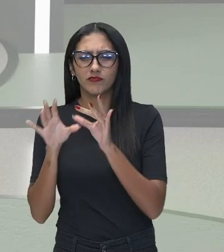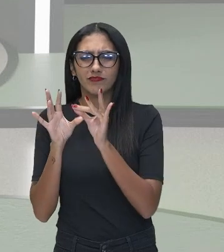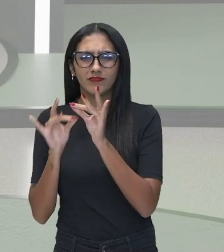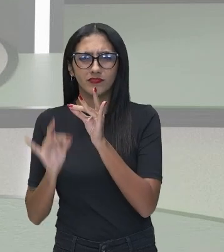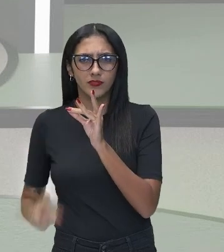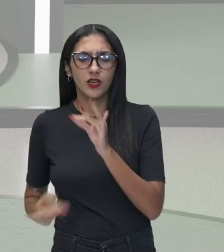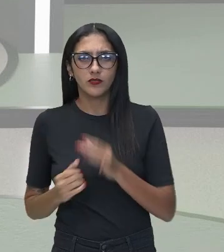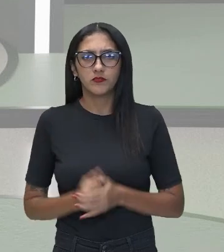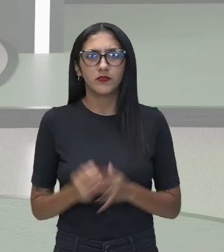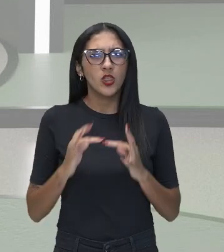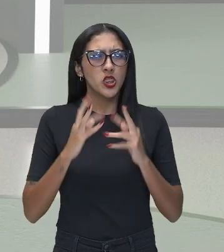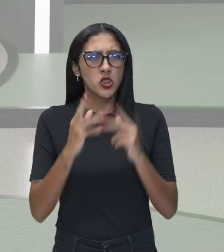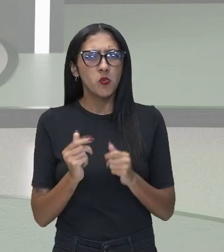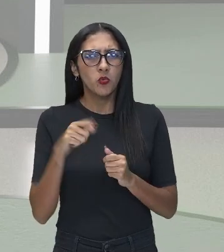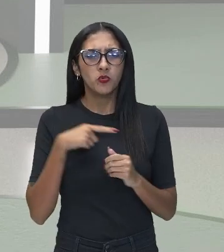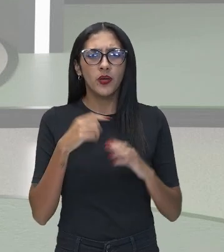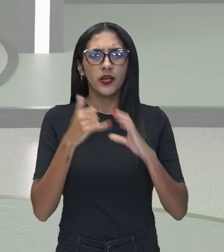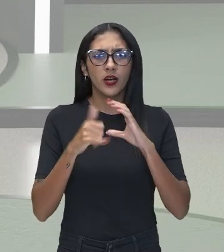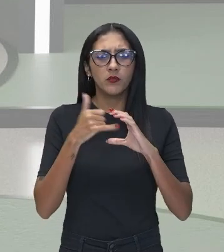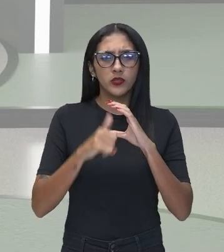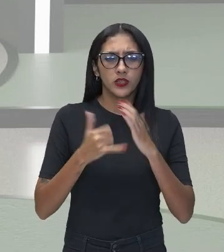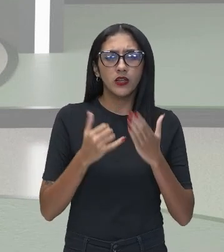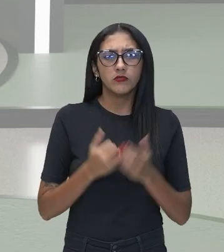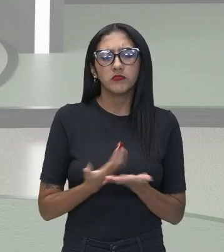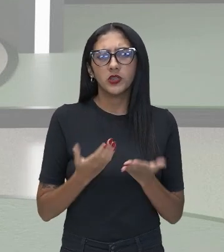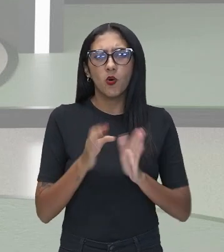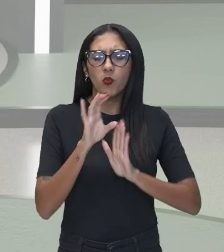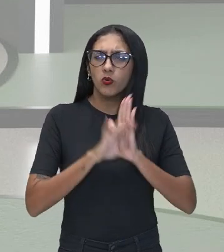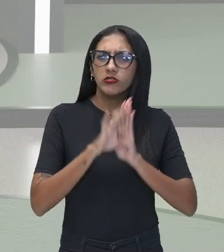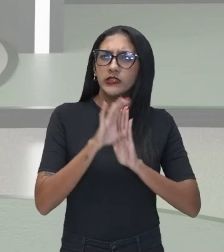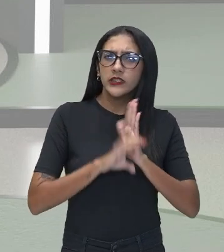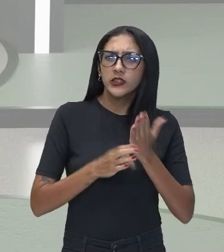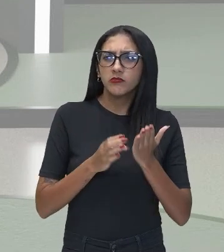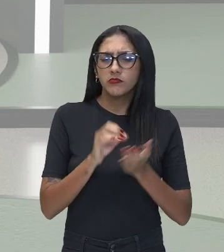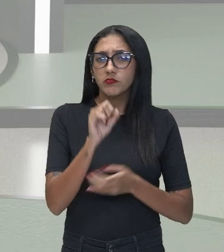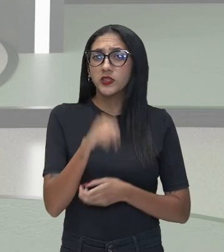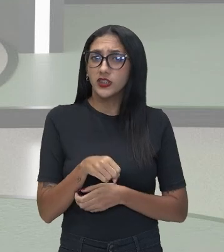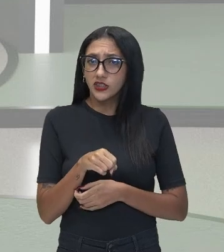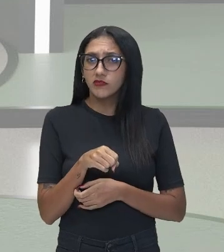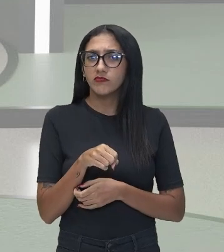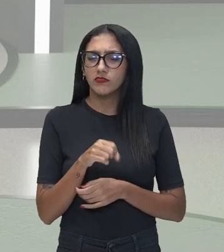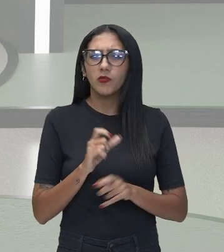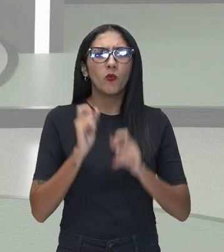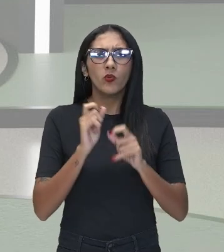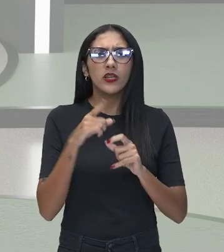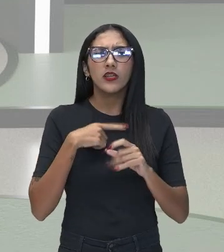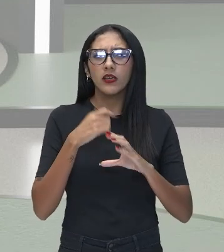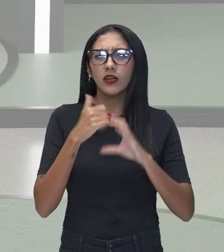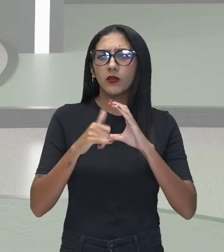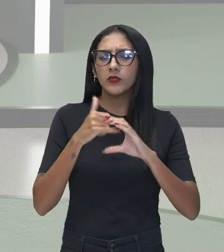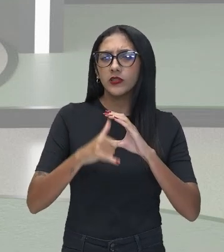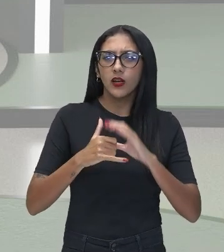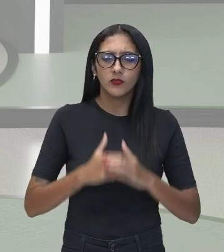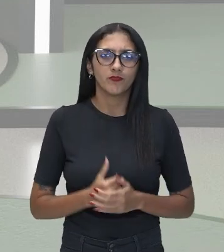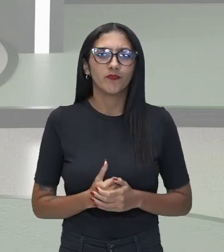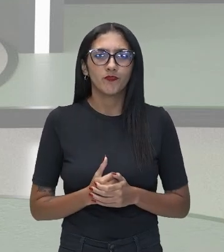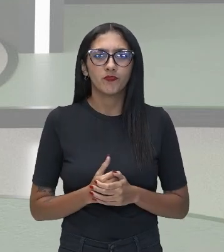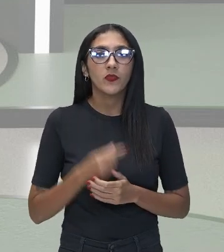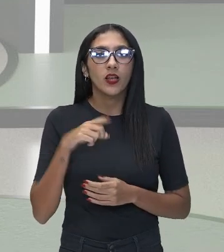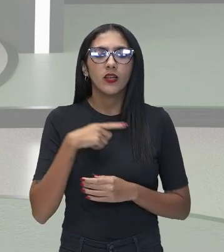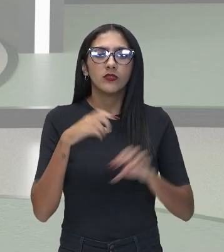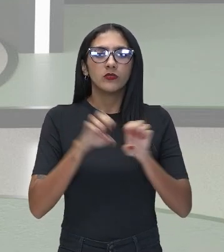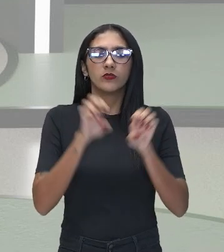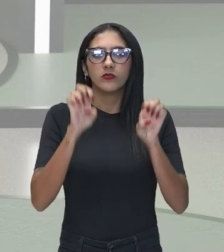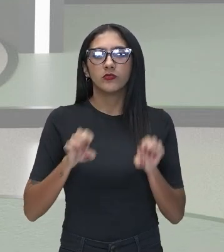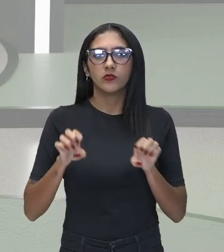é carboidrato, né? Então, ó, por conceito, tudo é carboidrato. O que é carboidrato? São essas estruturas,